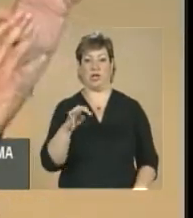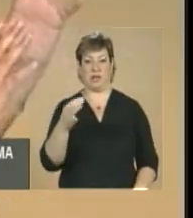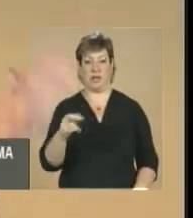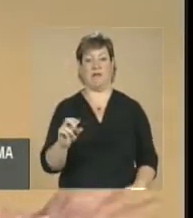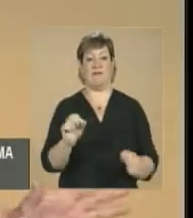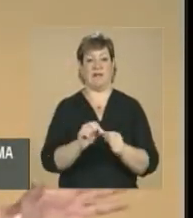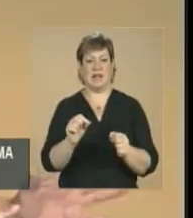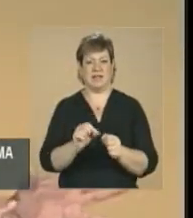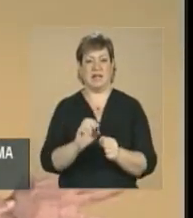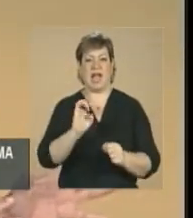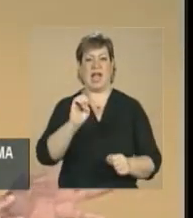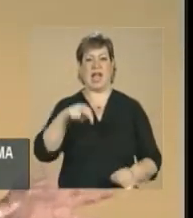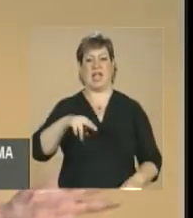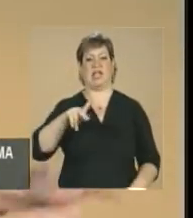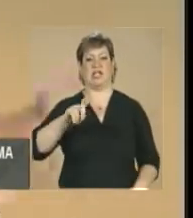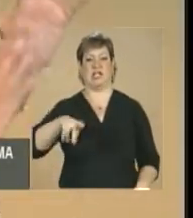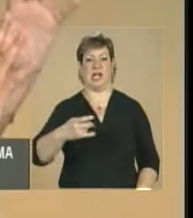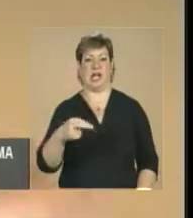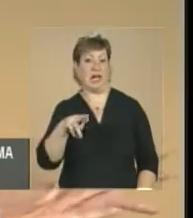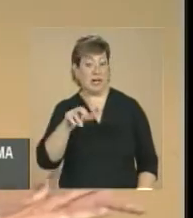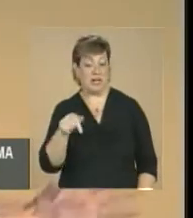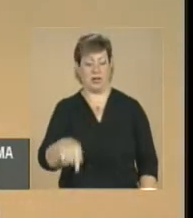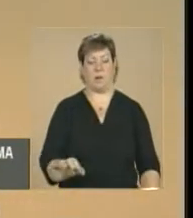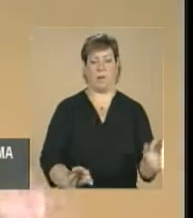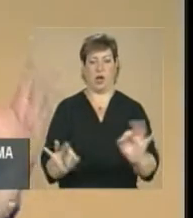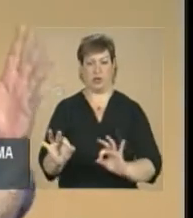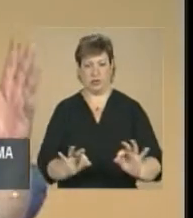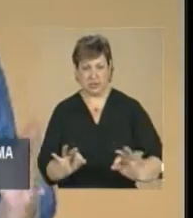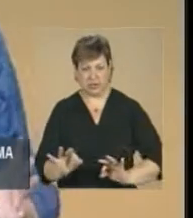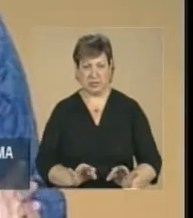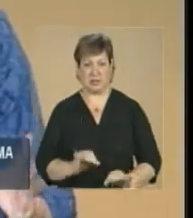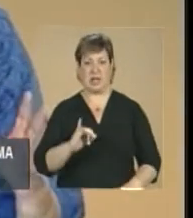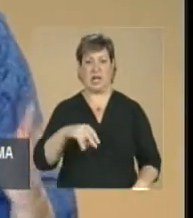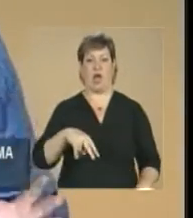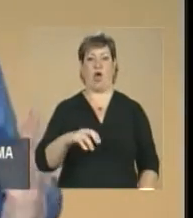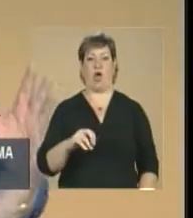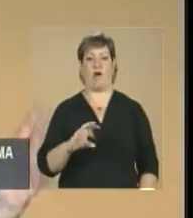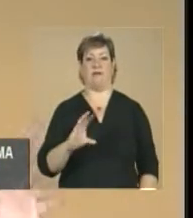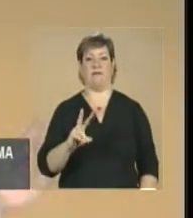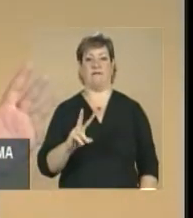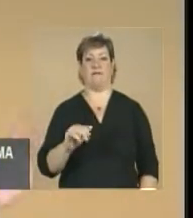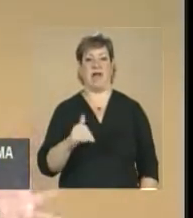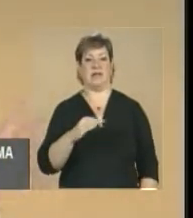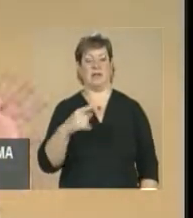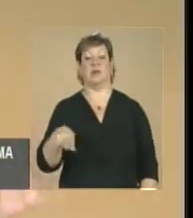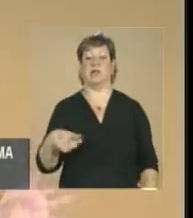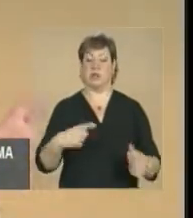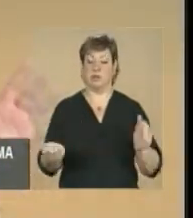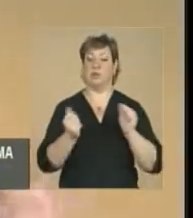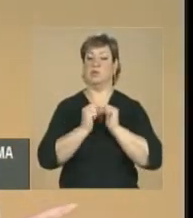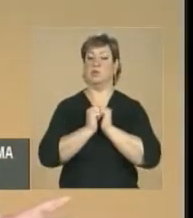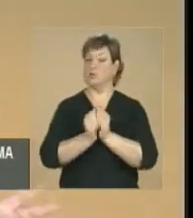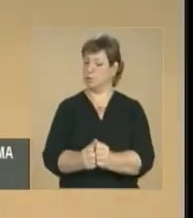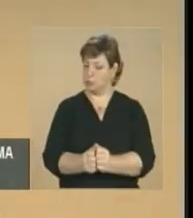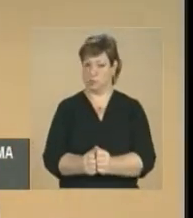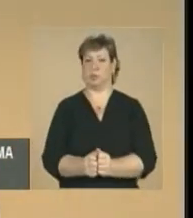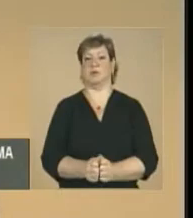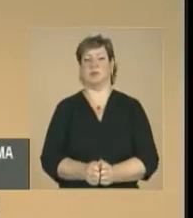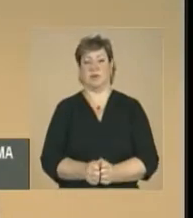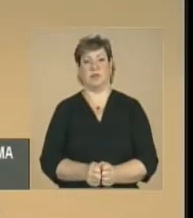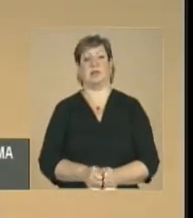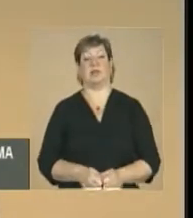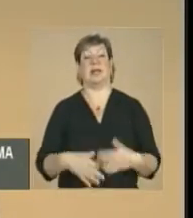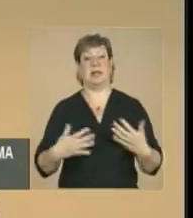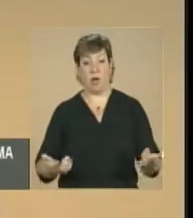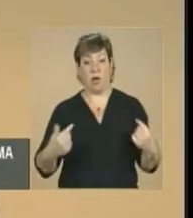fazer a engenharia do projeto. Engenharia do projeto e inovação, elas caminham de braços dados. Por isso